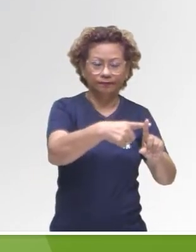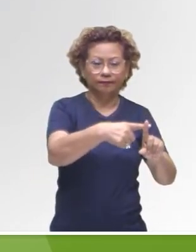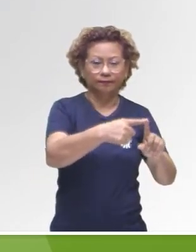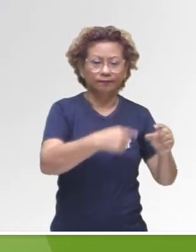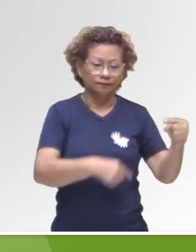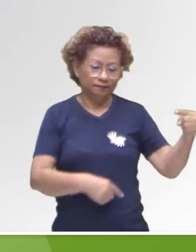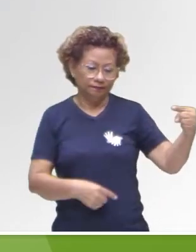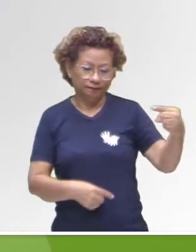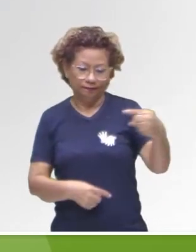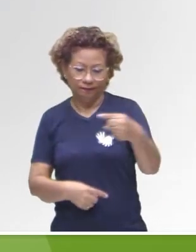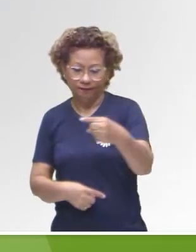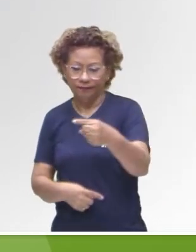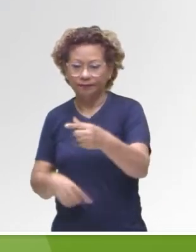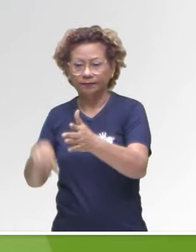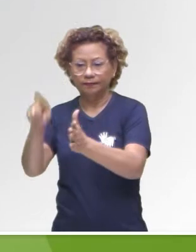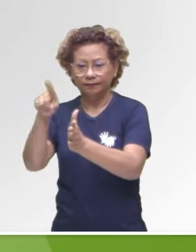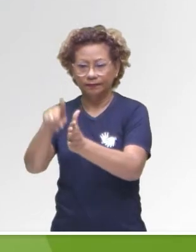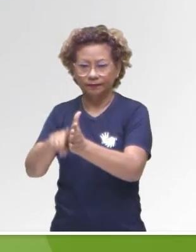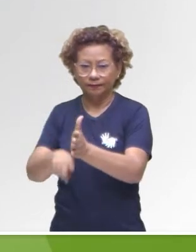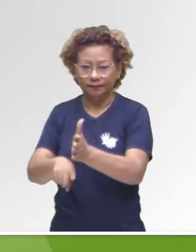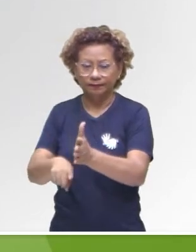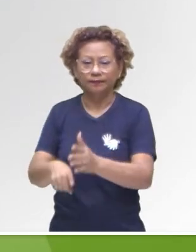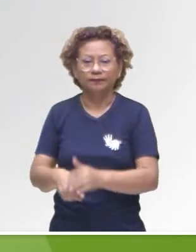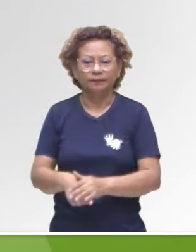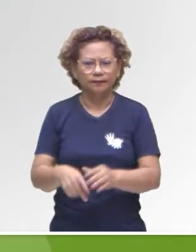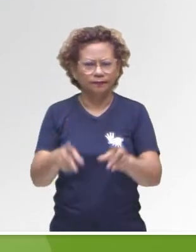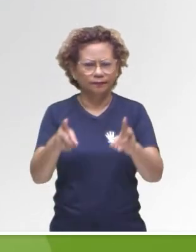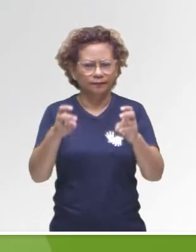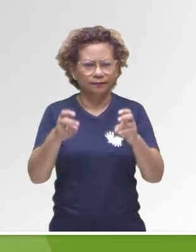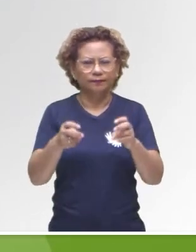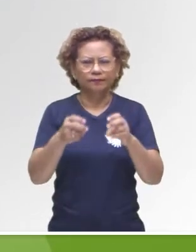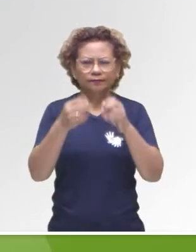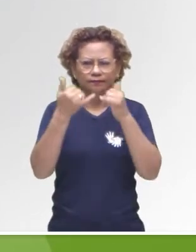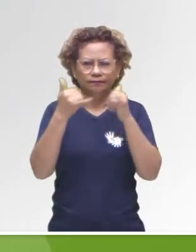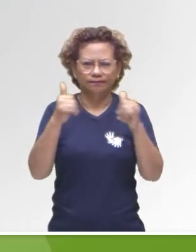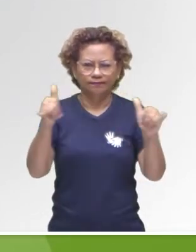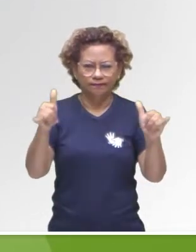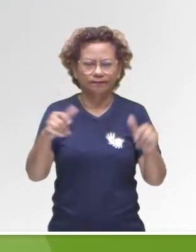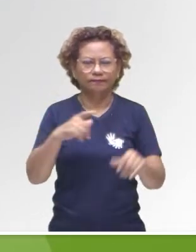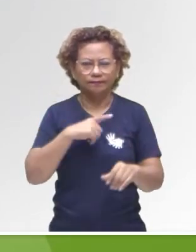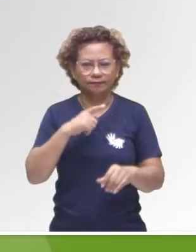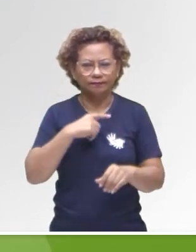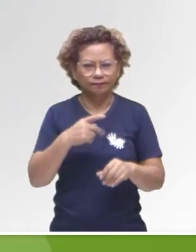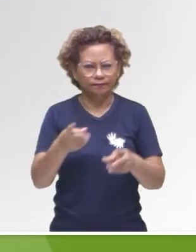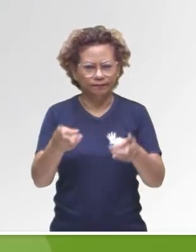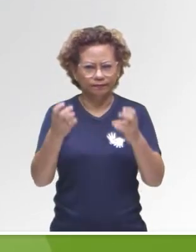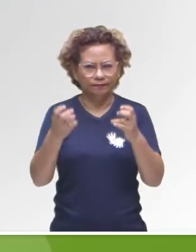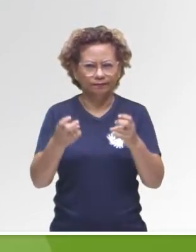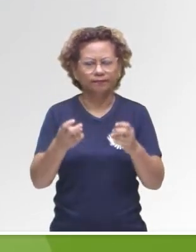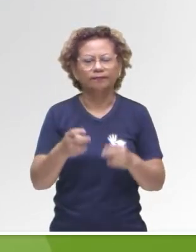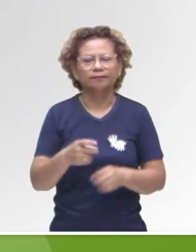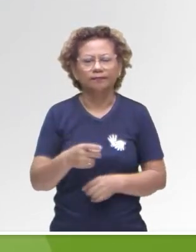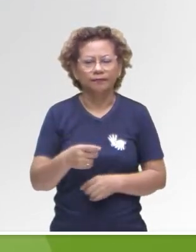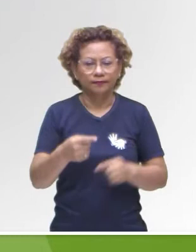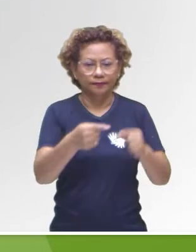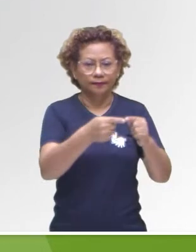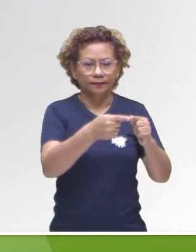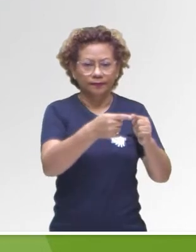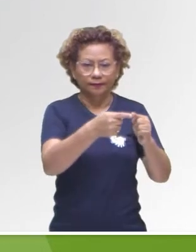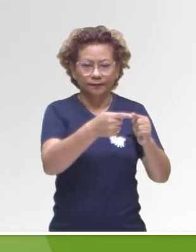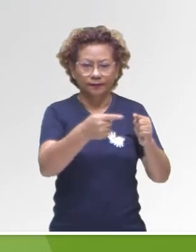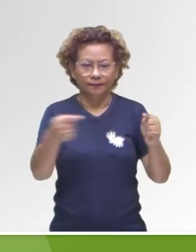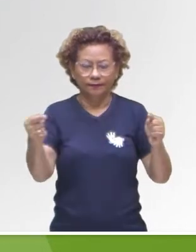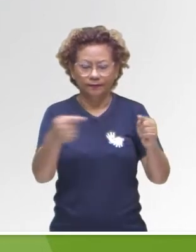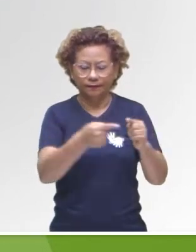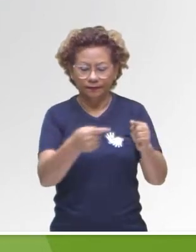E dentro desse potencial, dentro desse campo elétrico uniforme, nós temos essas linhas simbolizadas aí por VA e VB, que